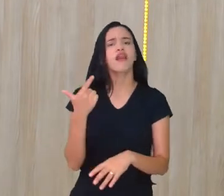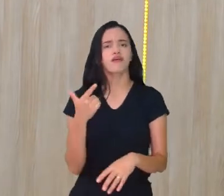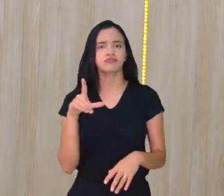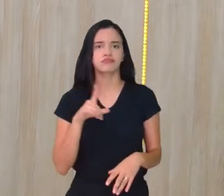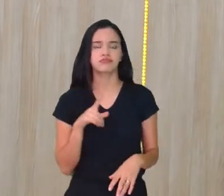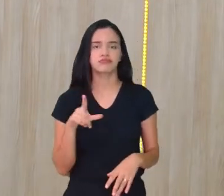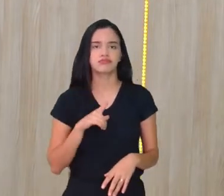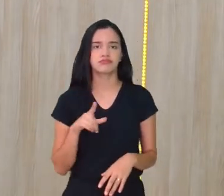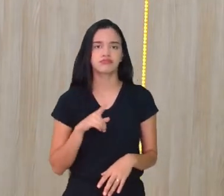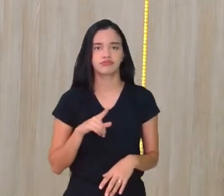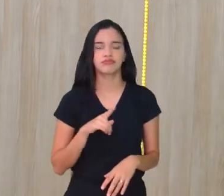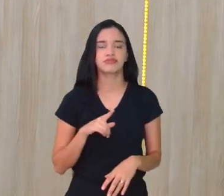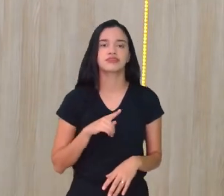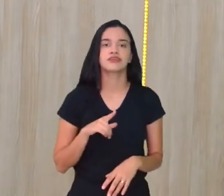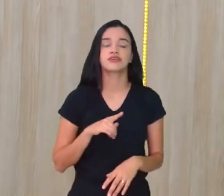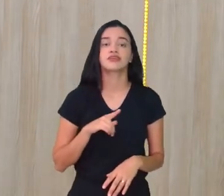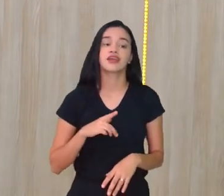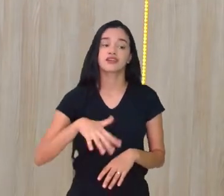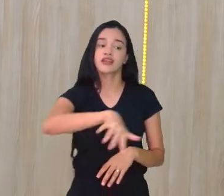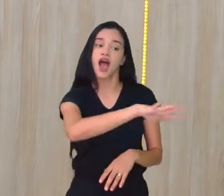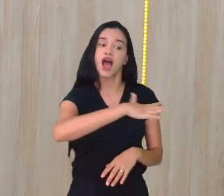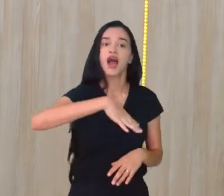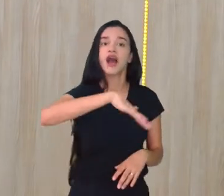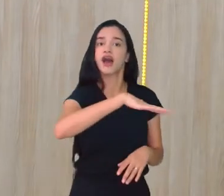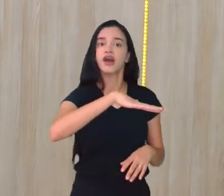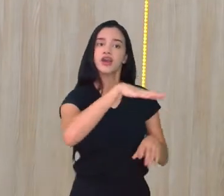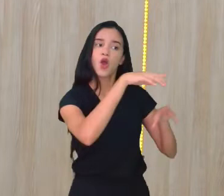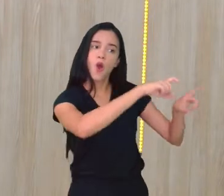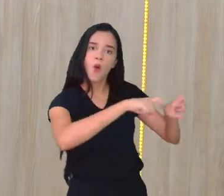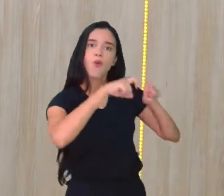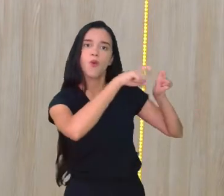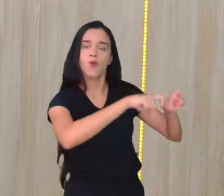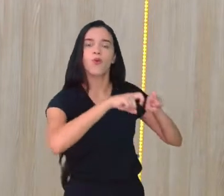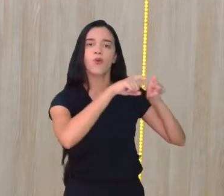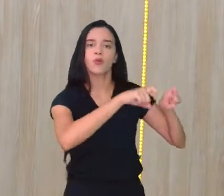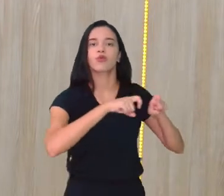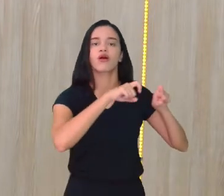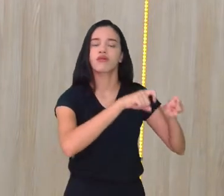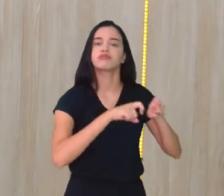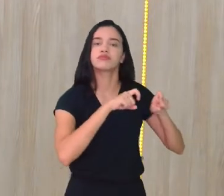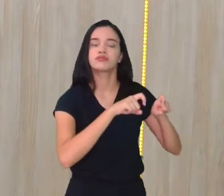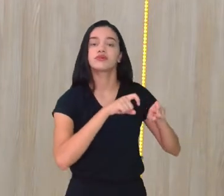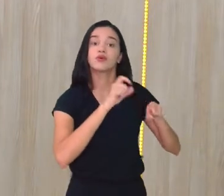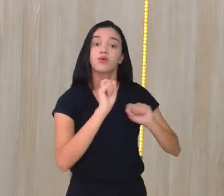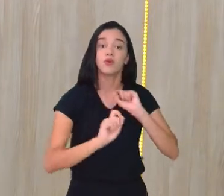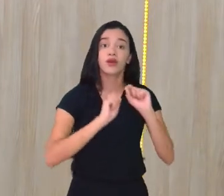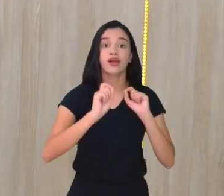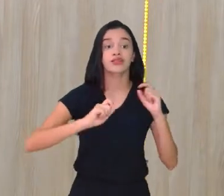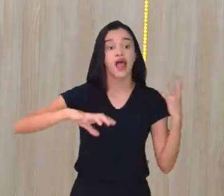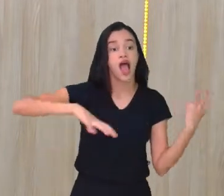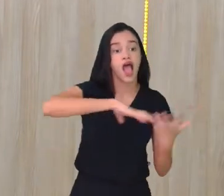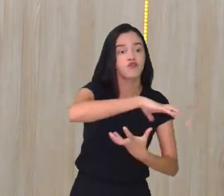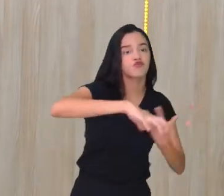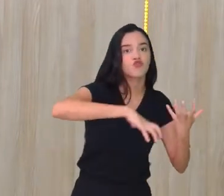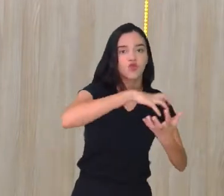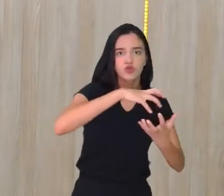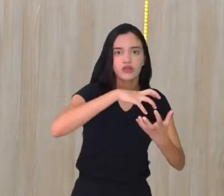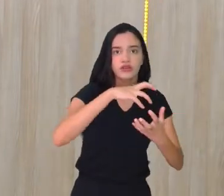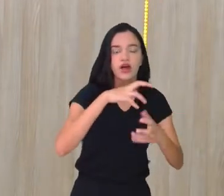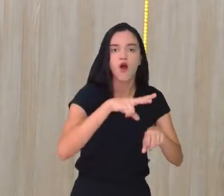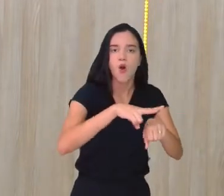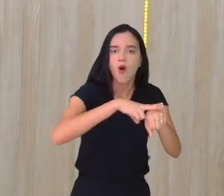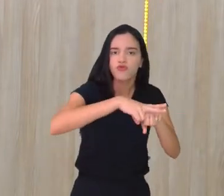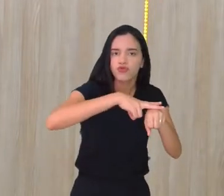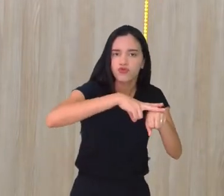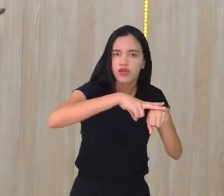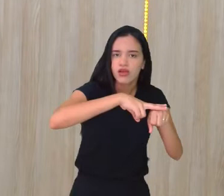tem lá na área rural, muito atrelada àquela questão da Revolução Verde. Se lembra que a gente falou lá